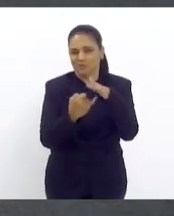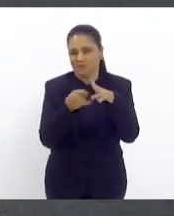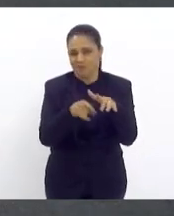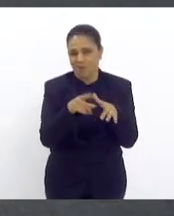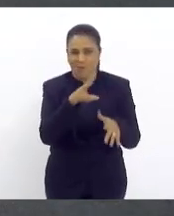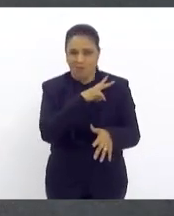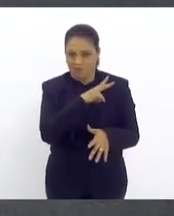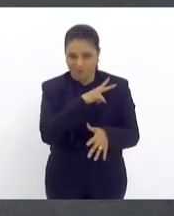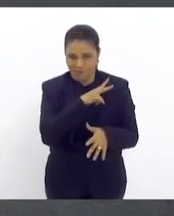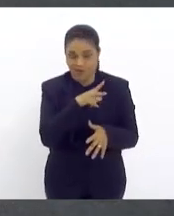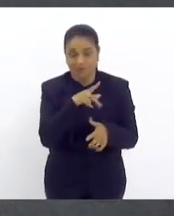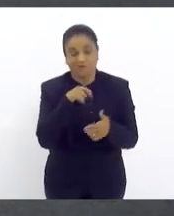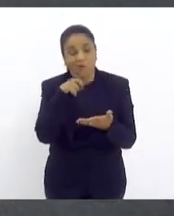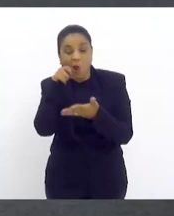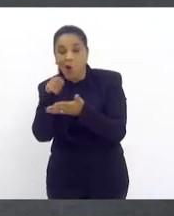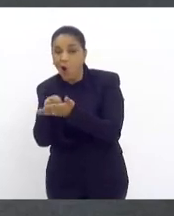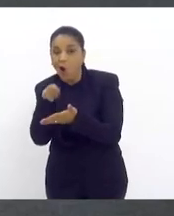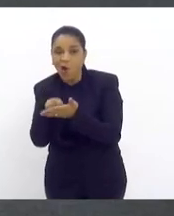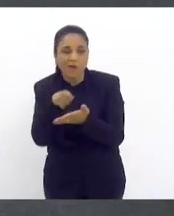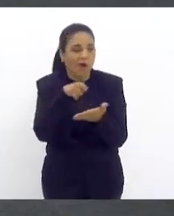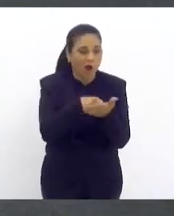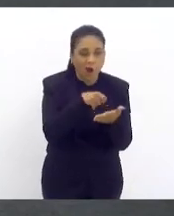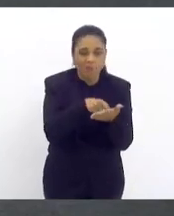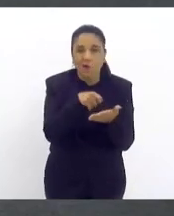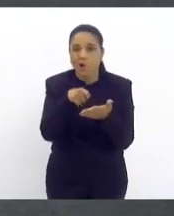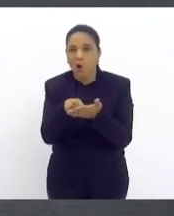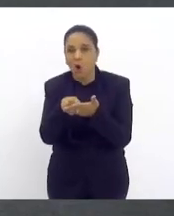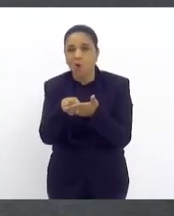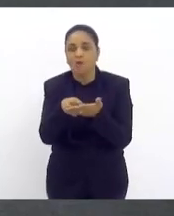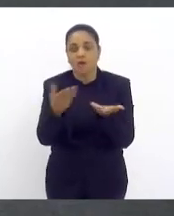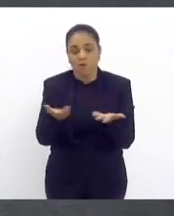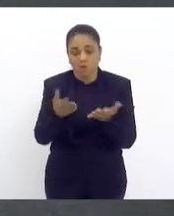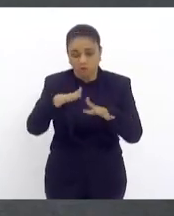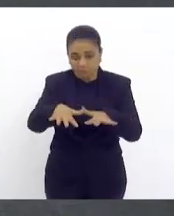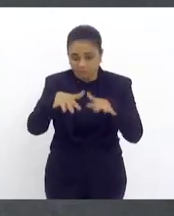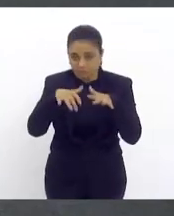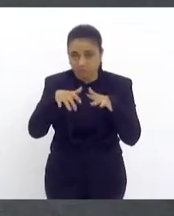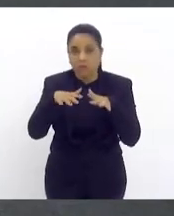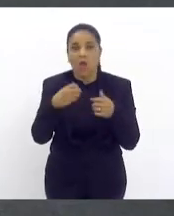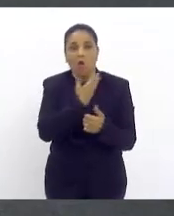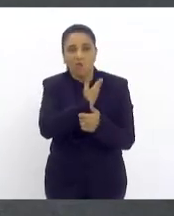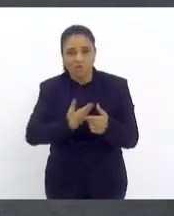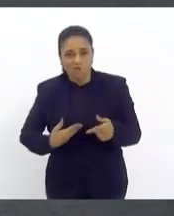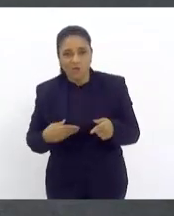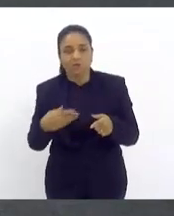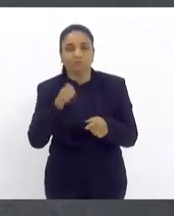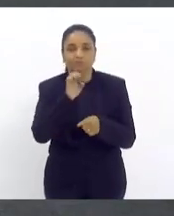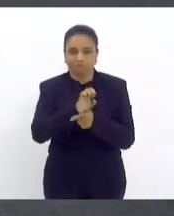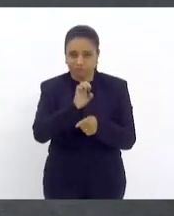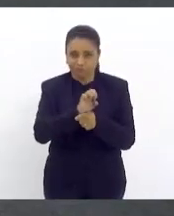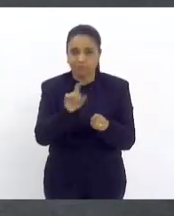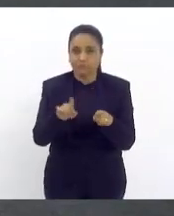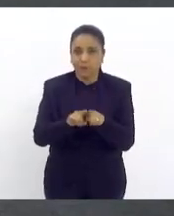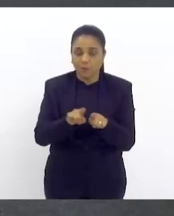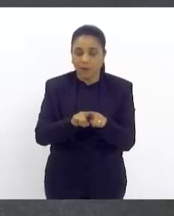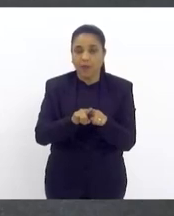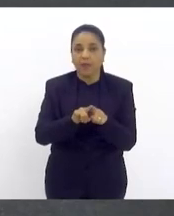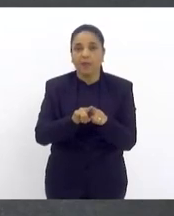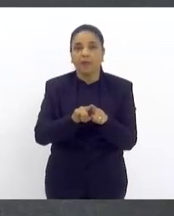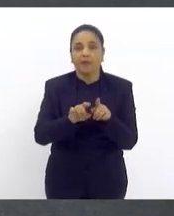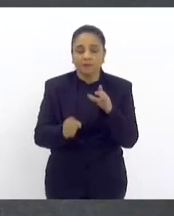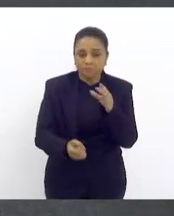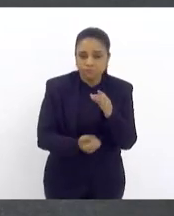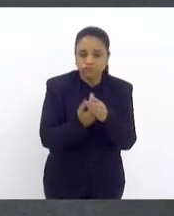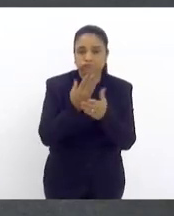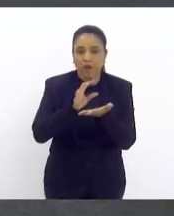então fica uma cobrança é ao conjunto dessa casa o governo do estado de que implemente o